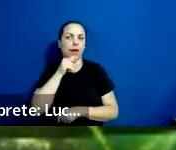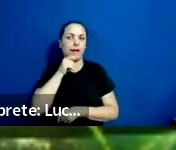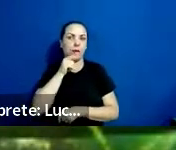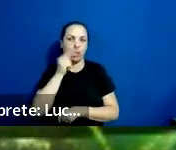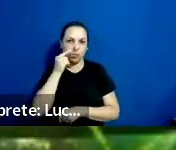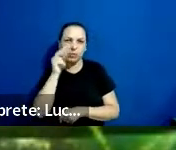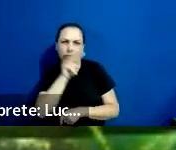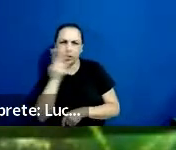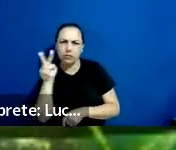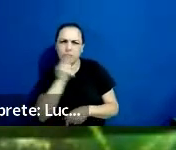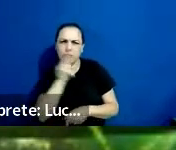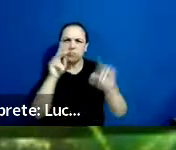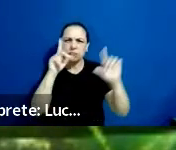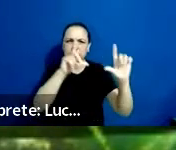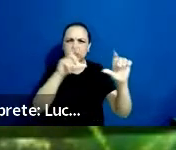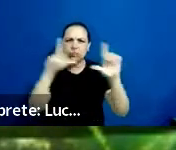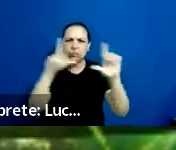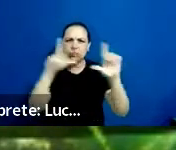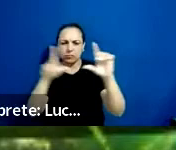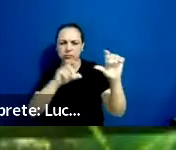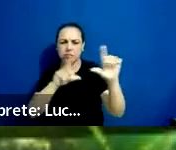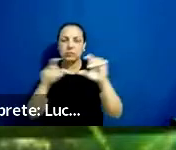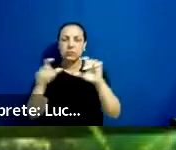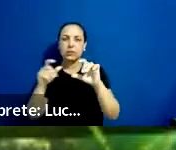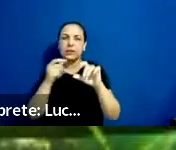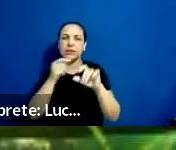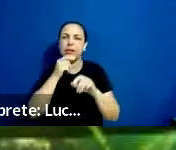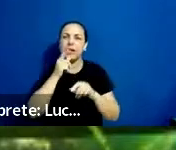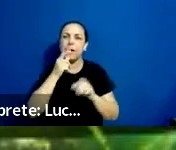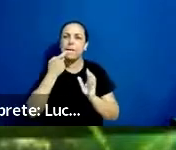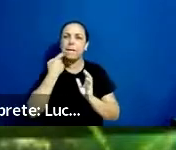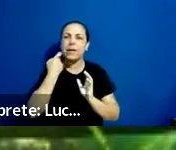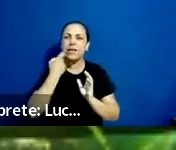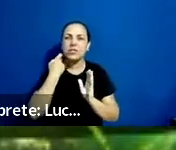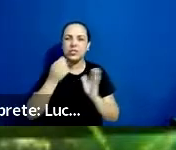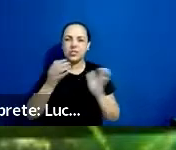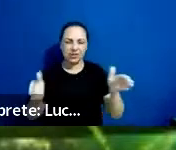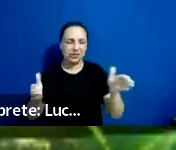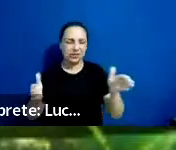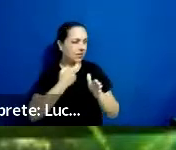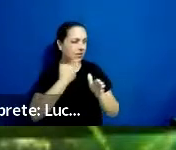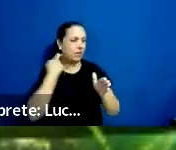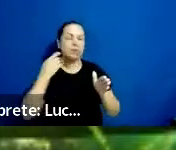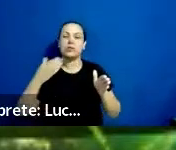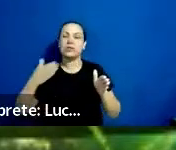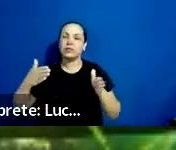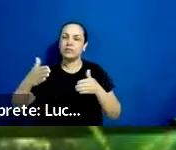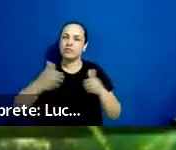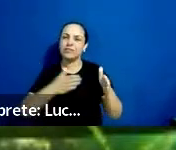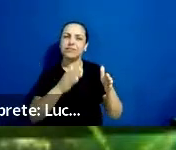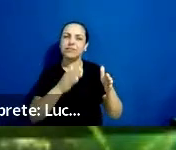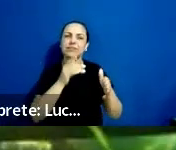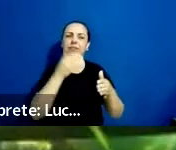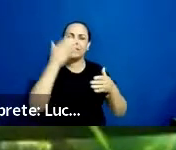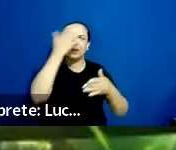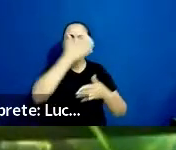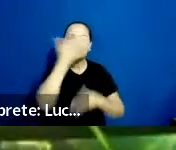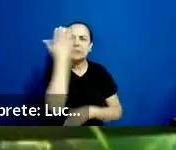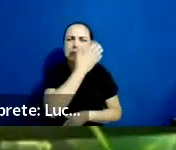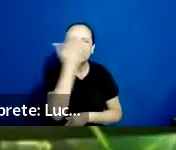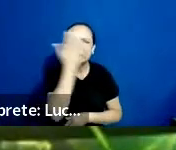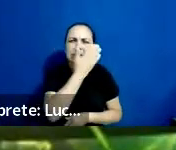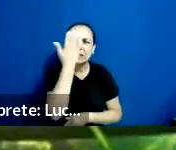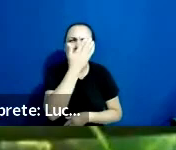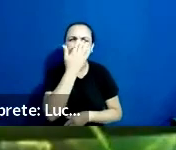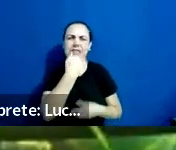olhando essas duas águas aqui, esses dois aquários, como será que está a água do seu corpo? Vocês